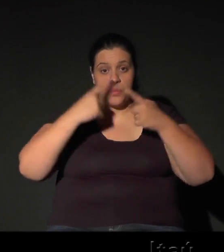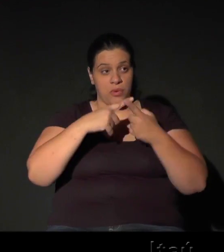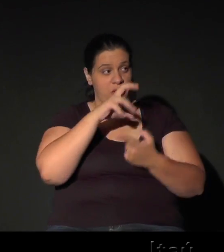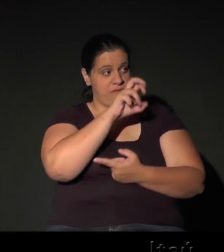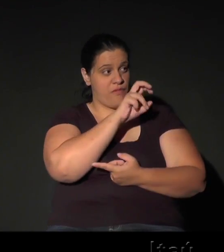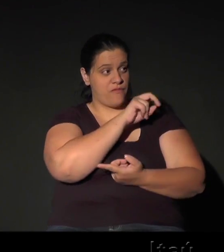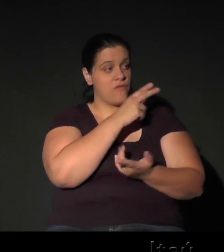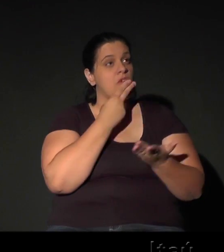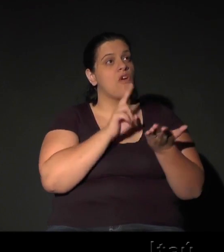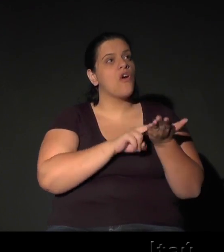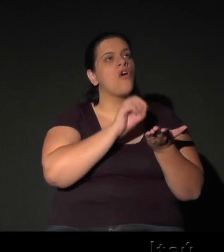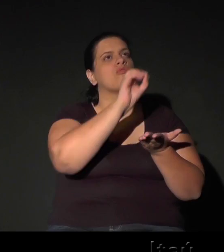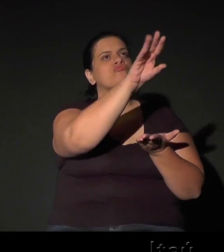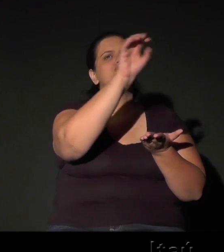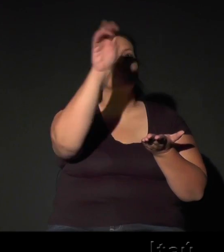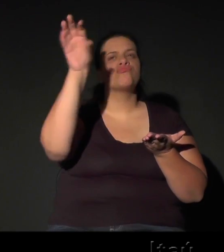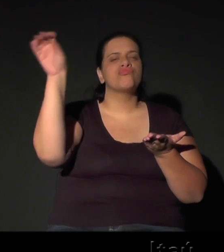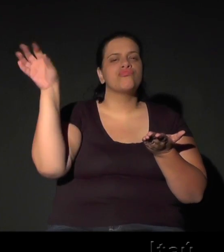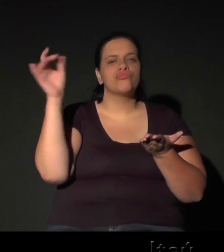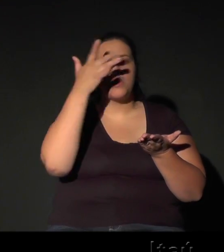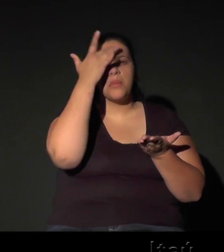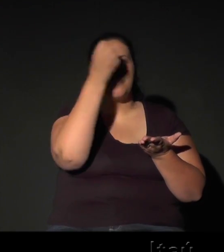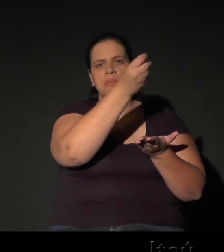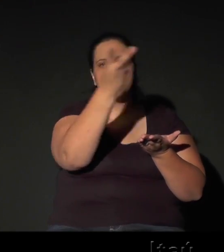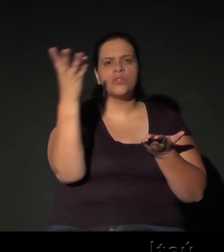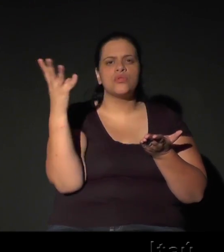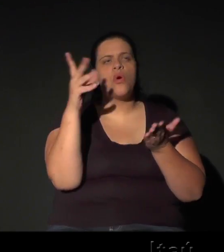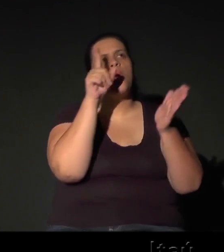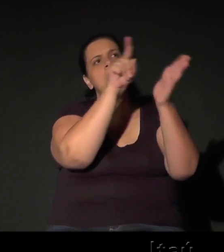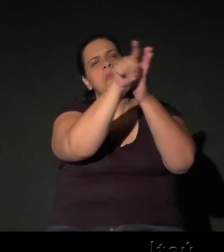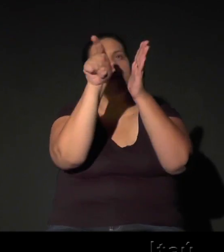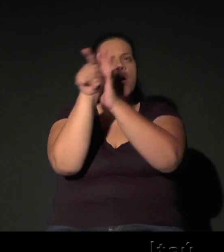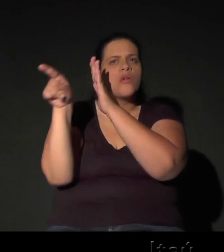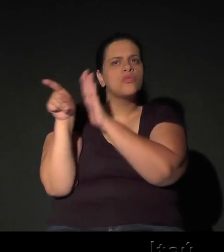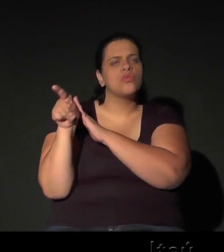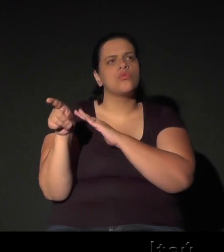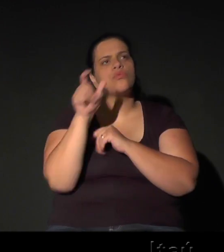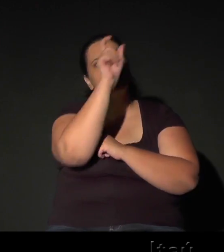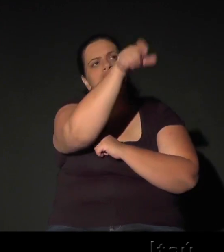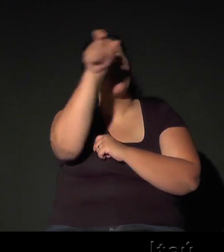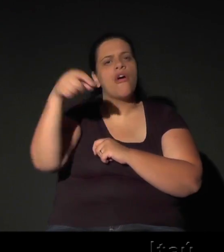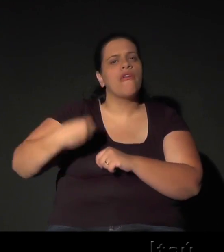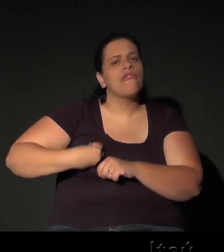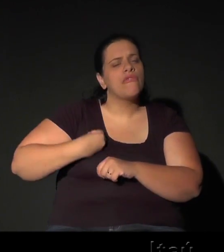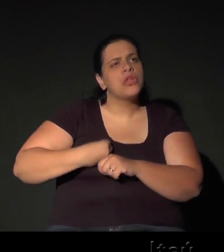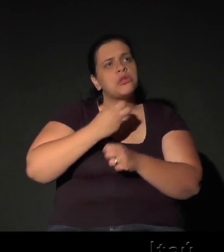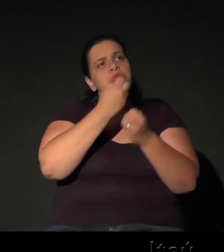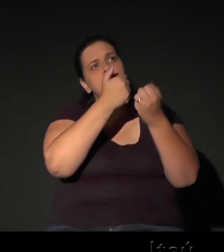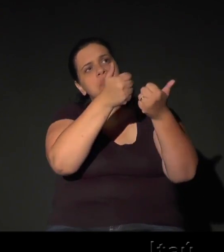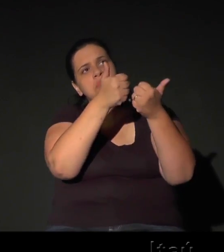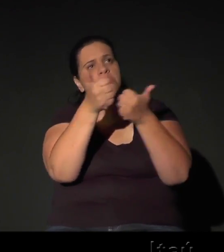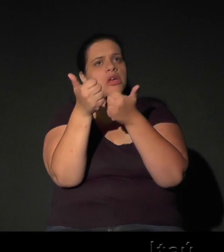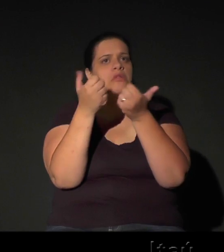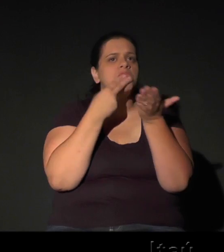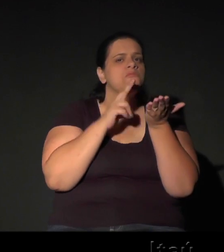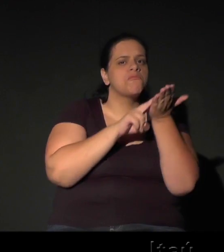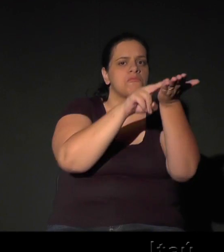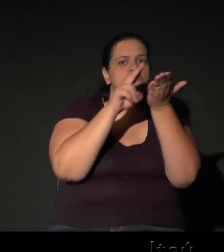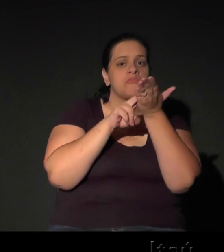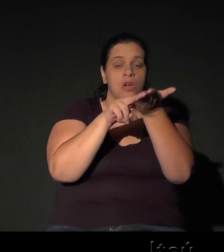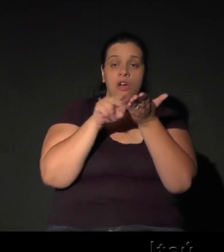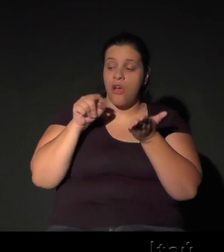cartas para pessoas várias perguntando por hum perguntando por outro como estava isso como estava